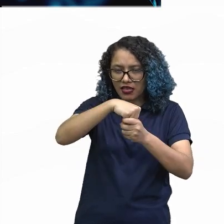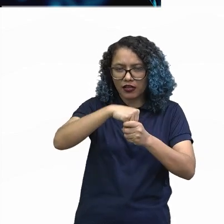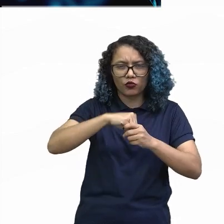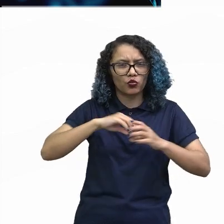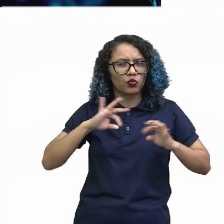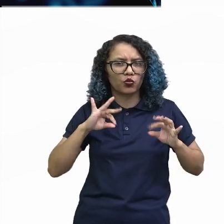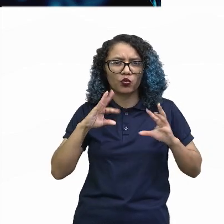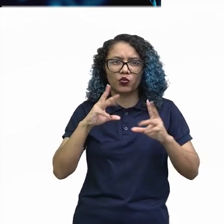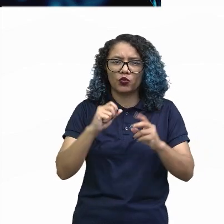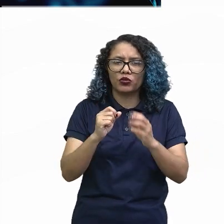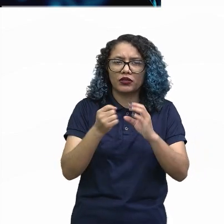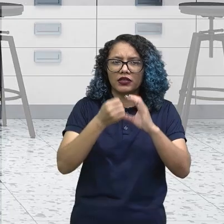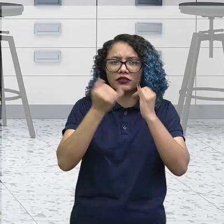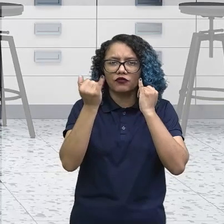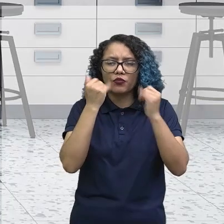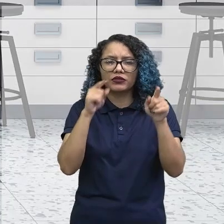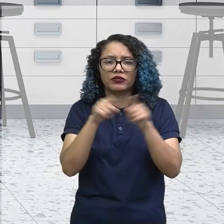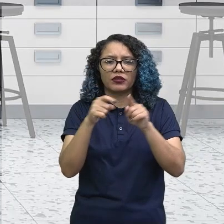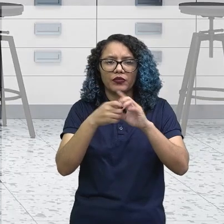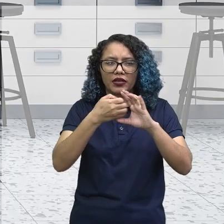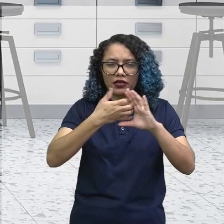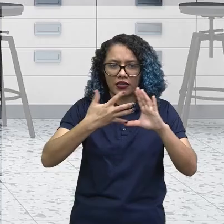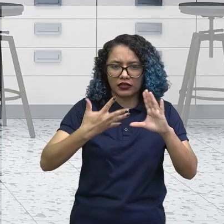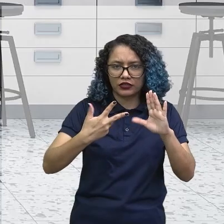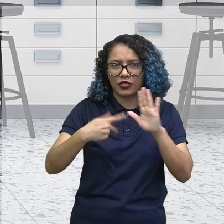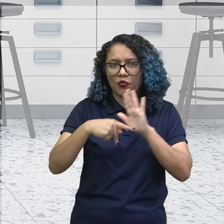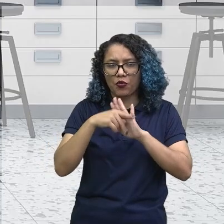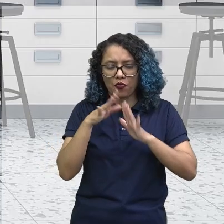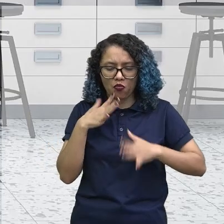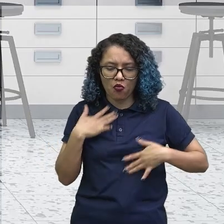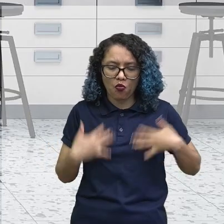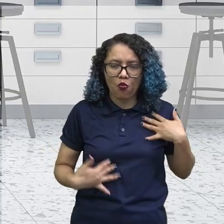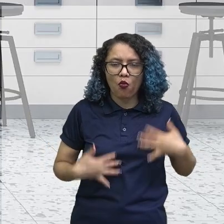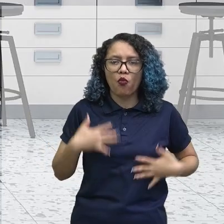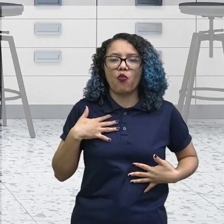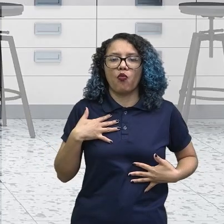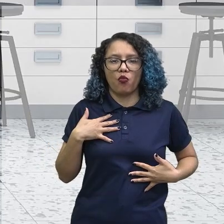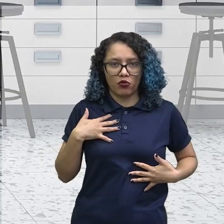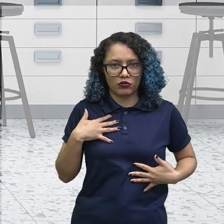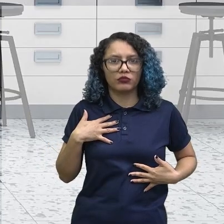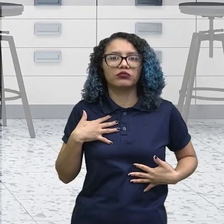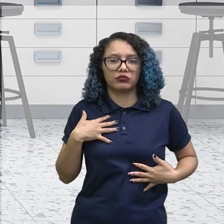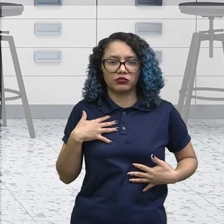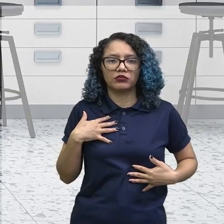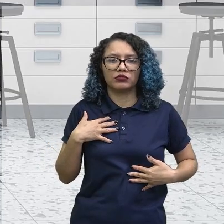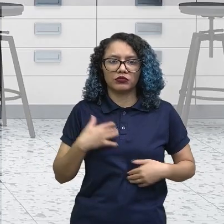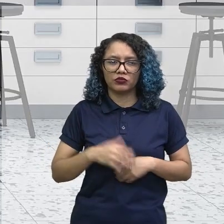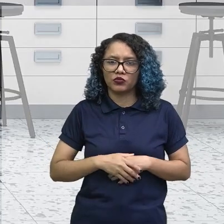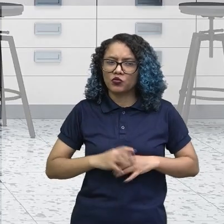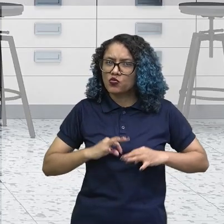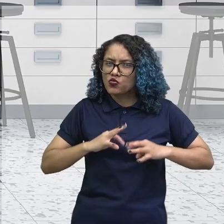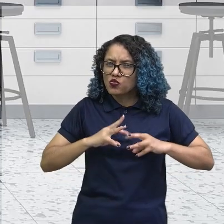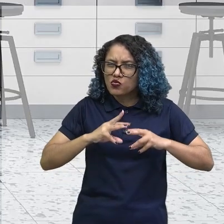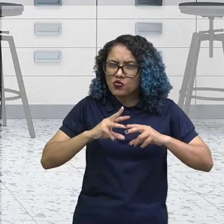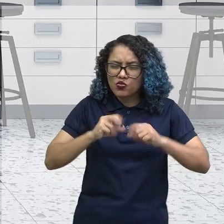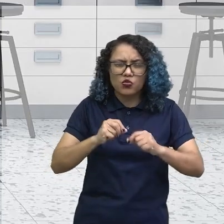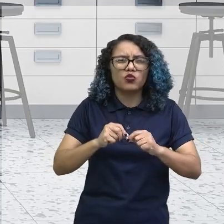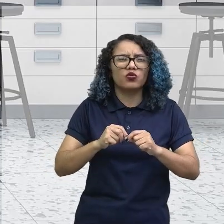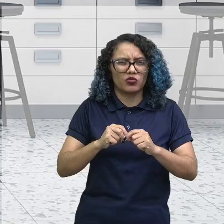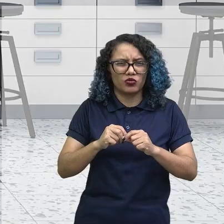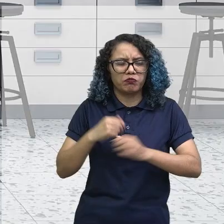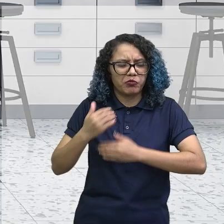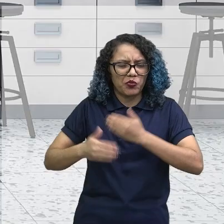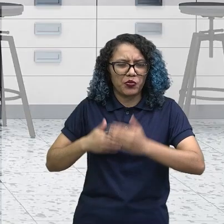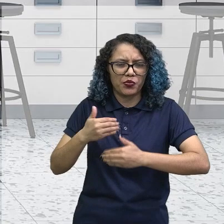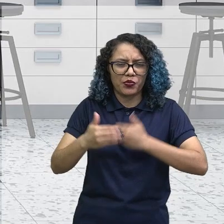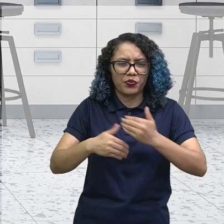todas as informações e características para o nosso corpo, né? Então, é necessário ter todo esse avanço para